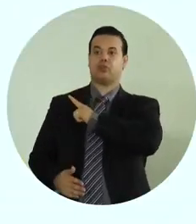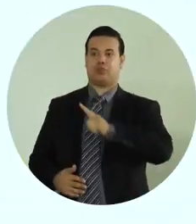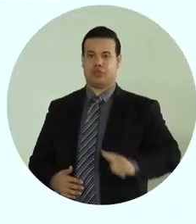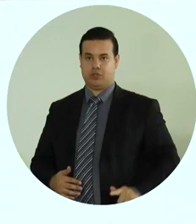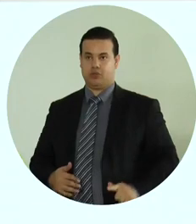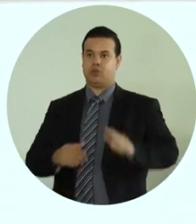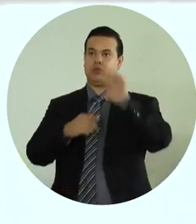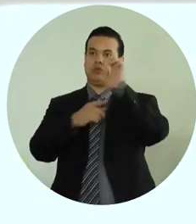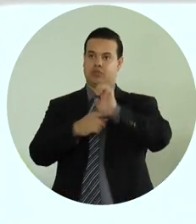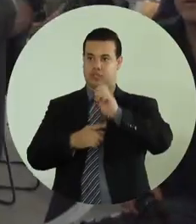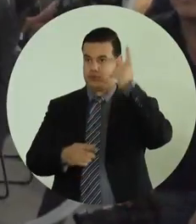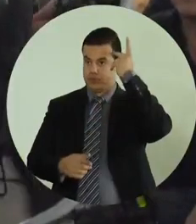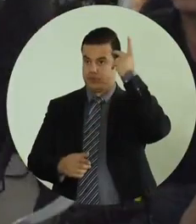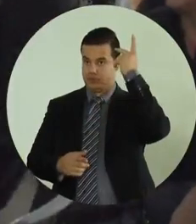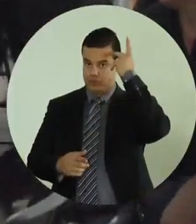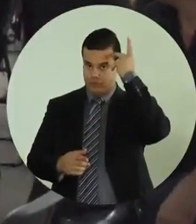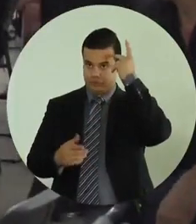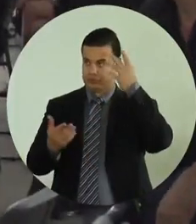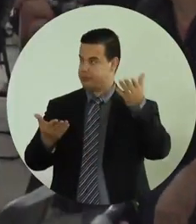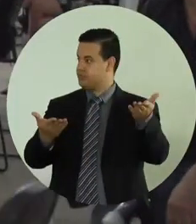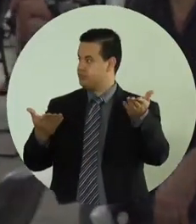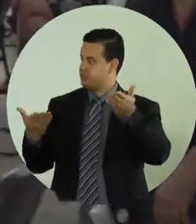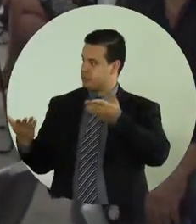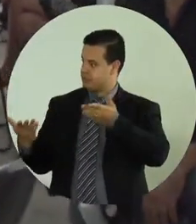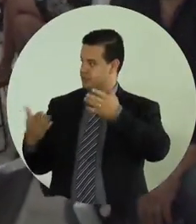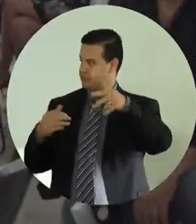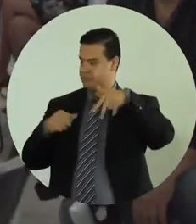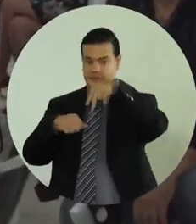Paulo, Geraldo Alckmin.